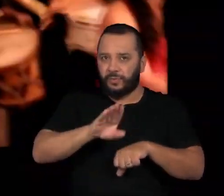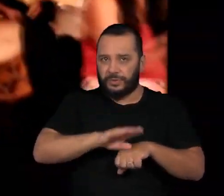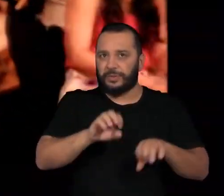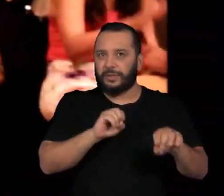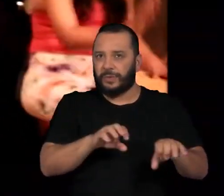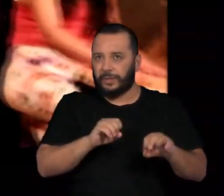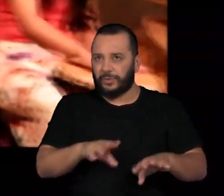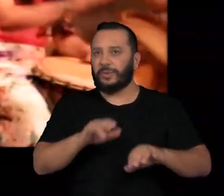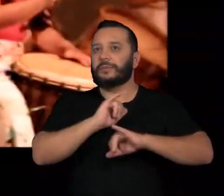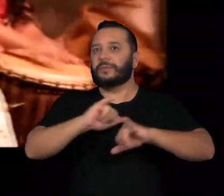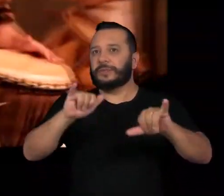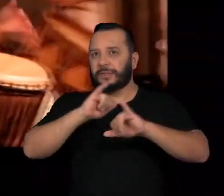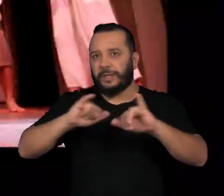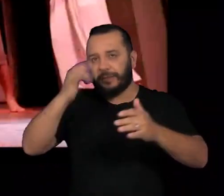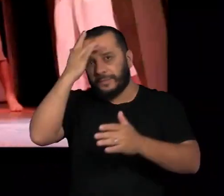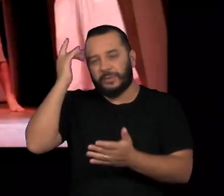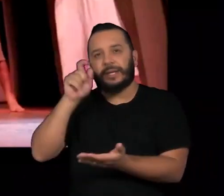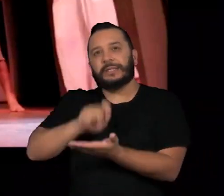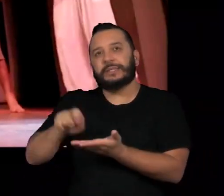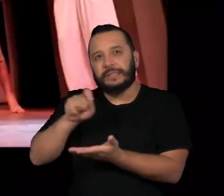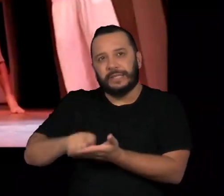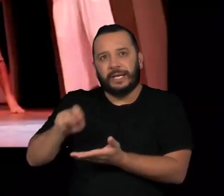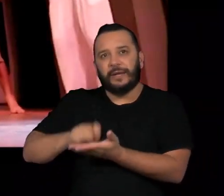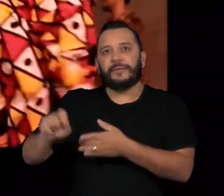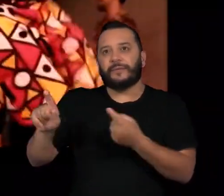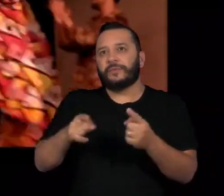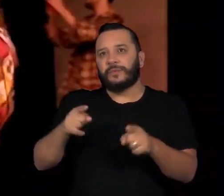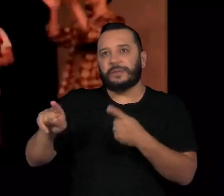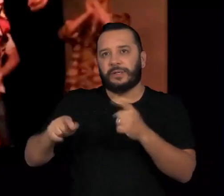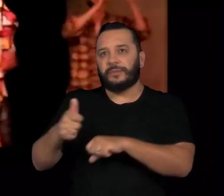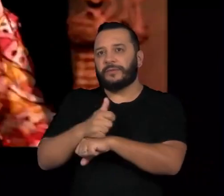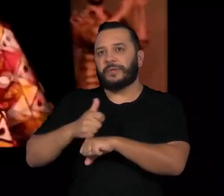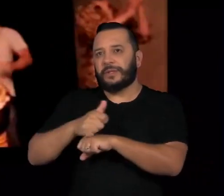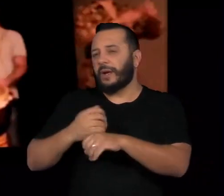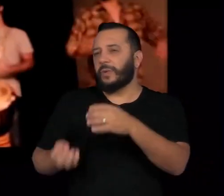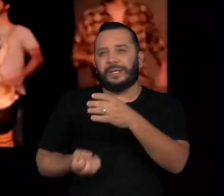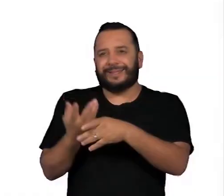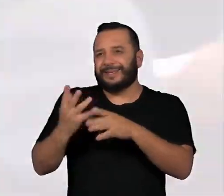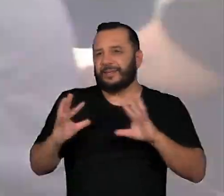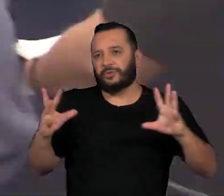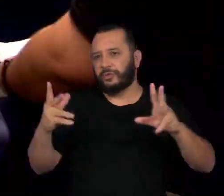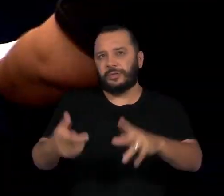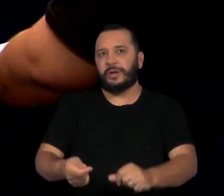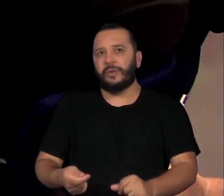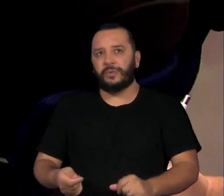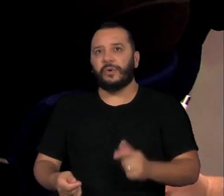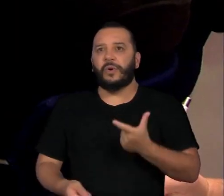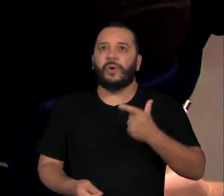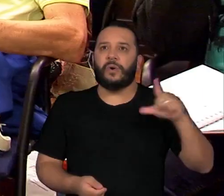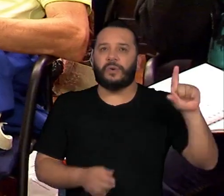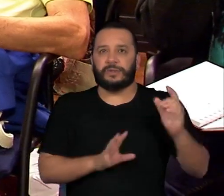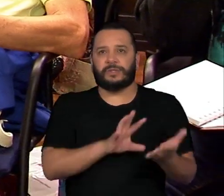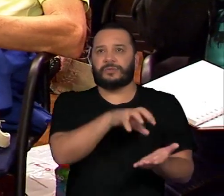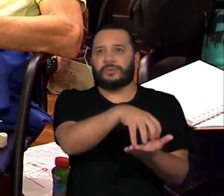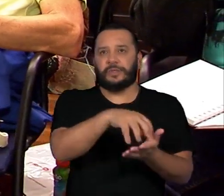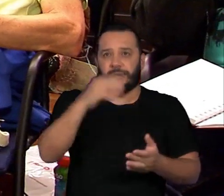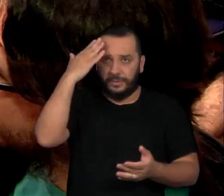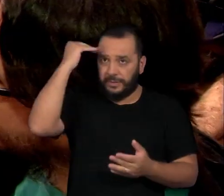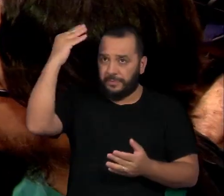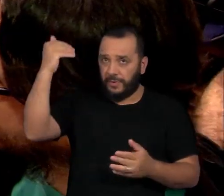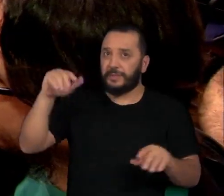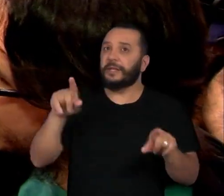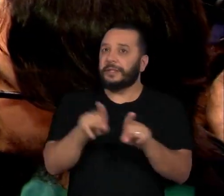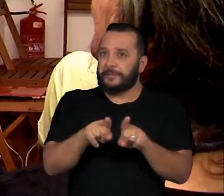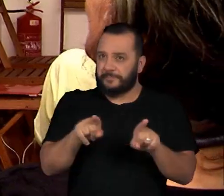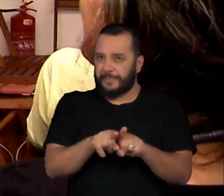publicitários compositores e profissionais de criação em geral outras instituições de renome também se